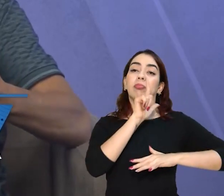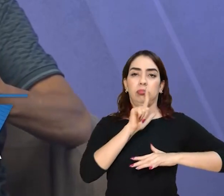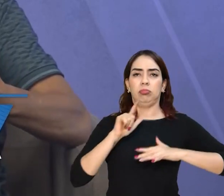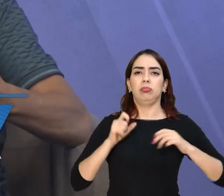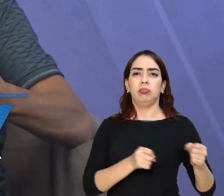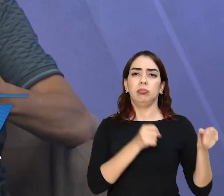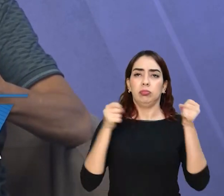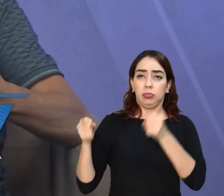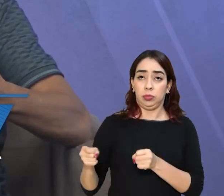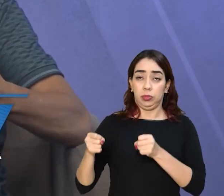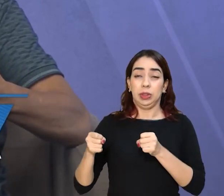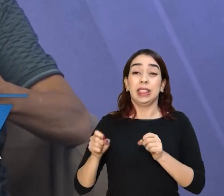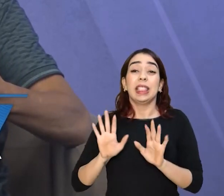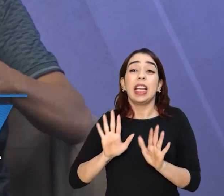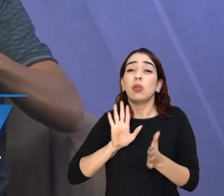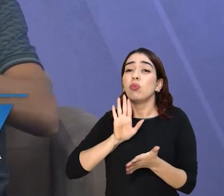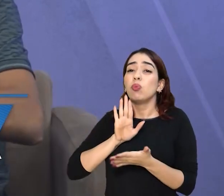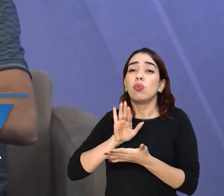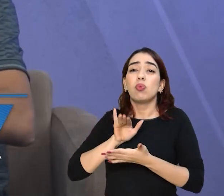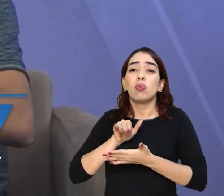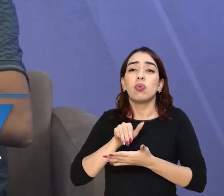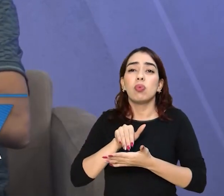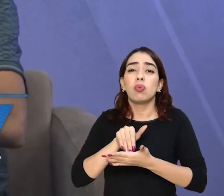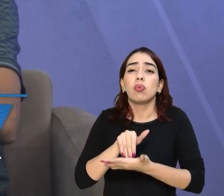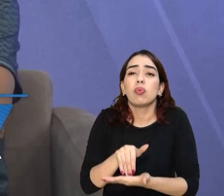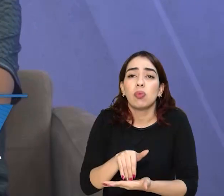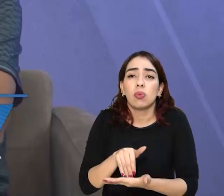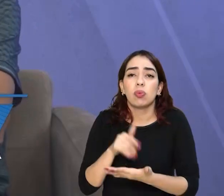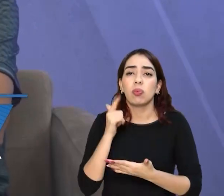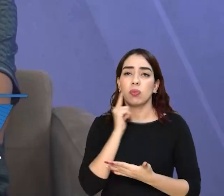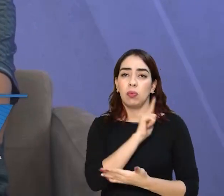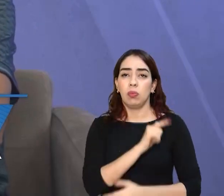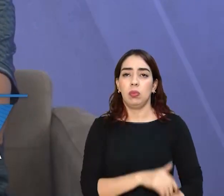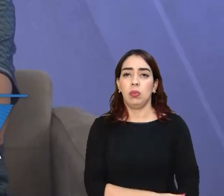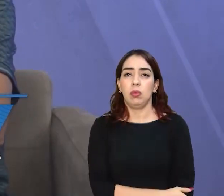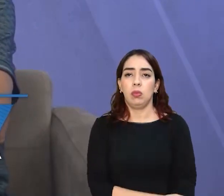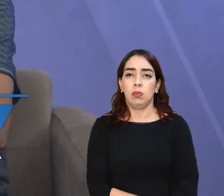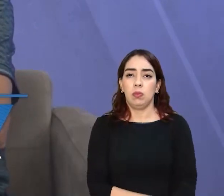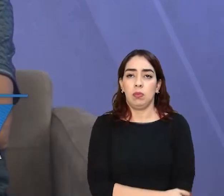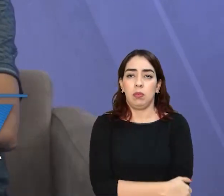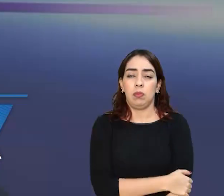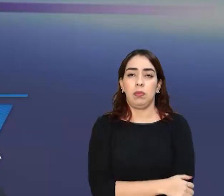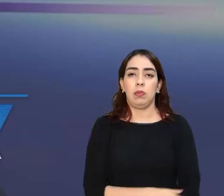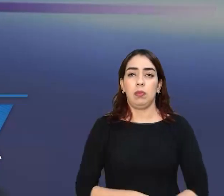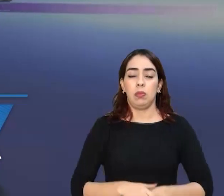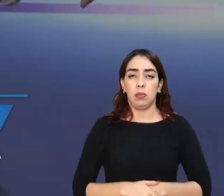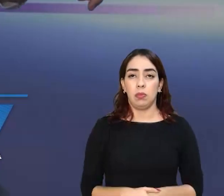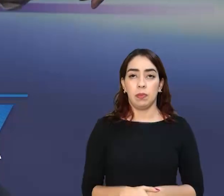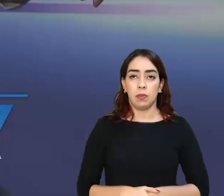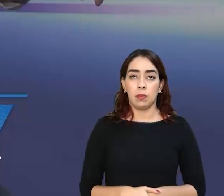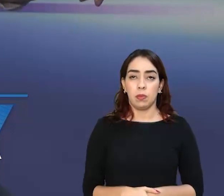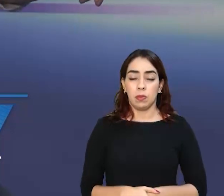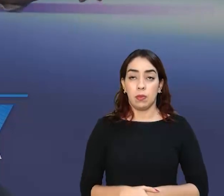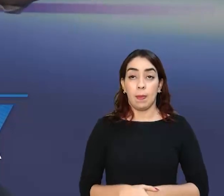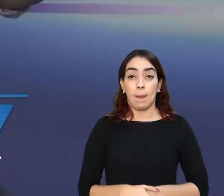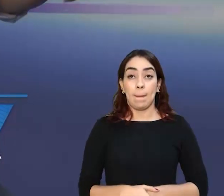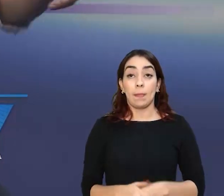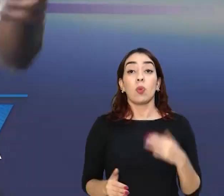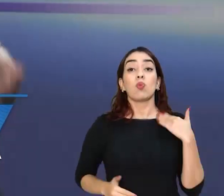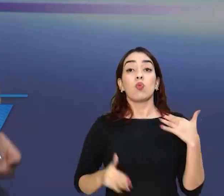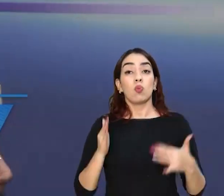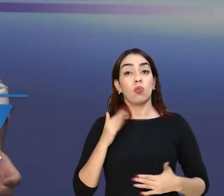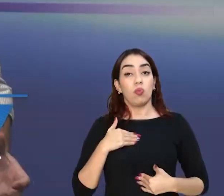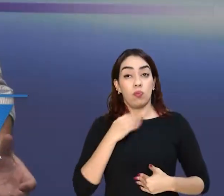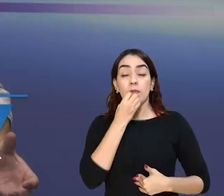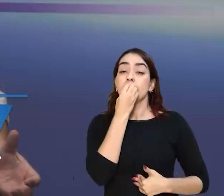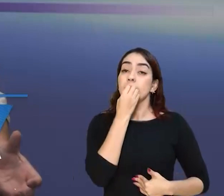só decide o jogo no finalzinho. A boa notícia é que isso mostra que tem um preparo físico bom em relação ao demais. E se aquele gol